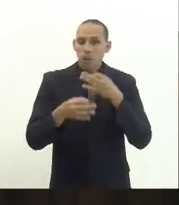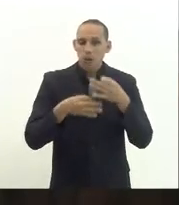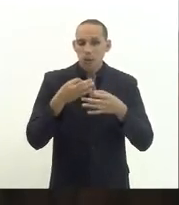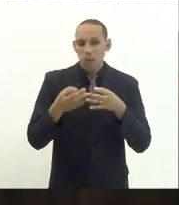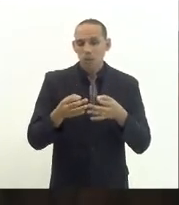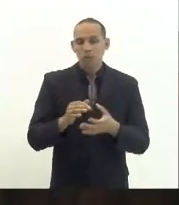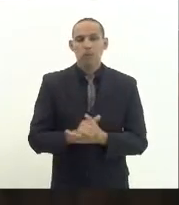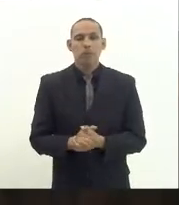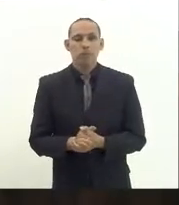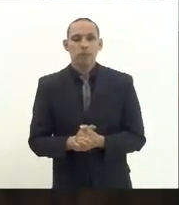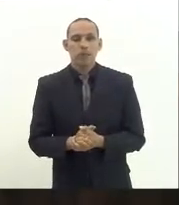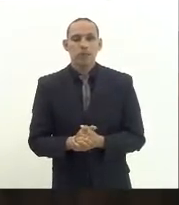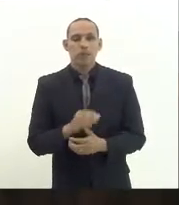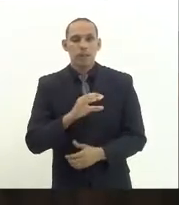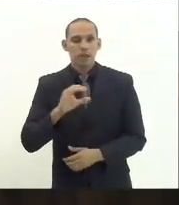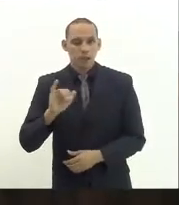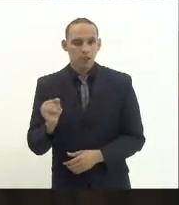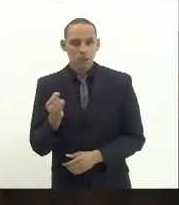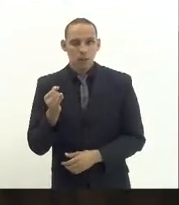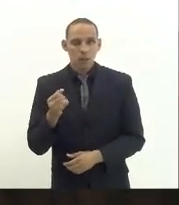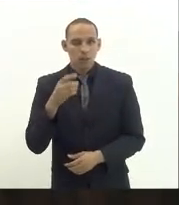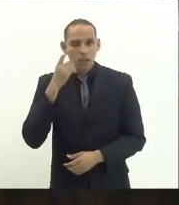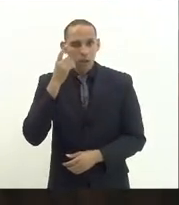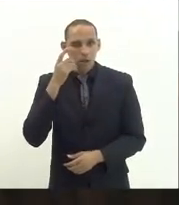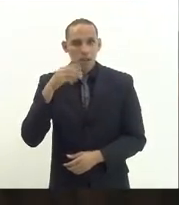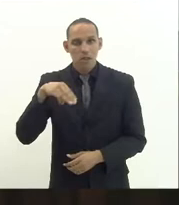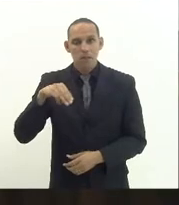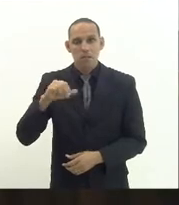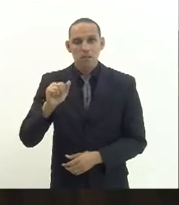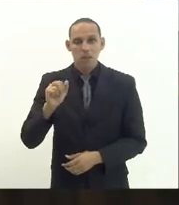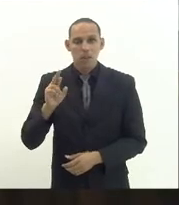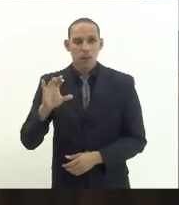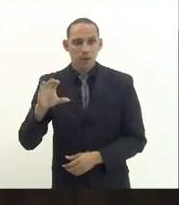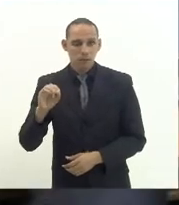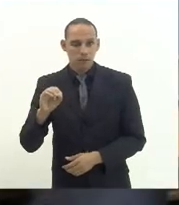Justiça o resultado Márcio é